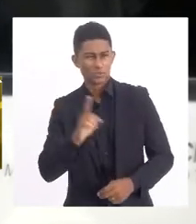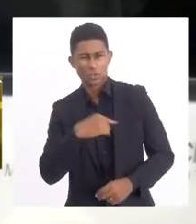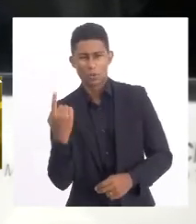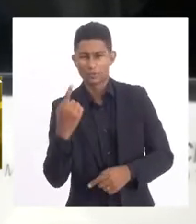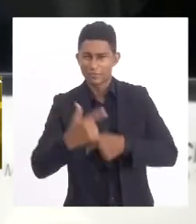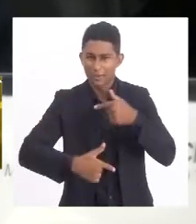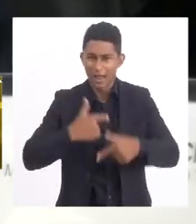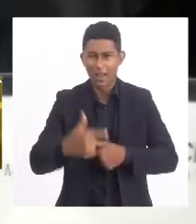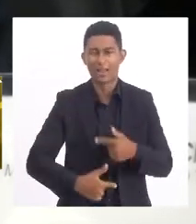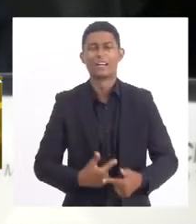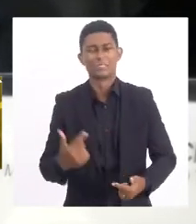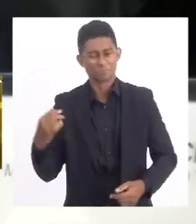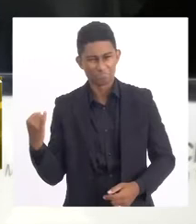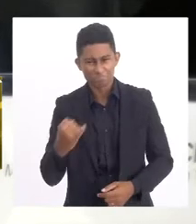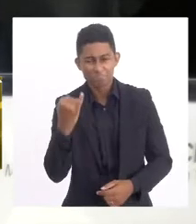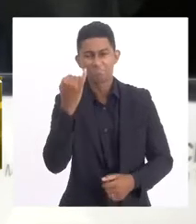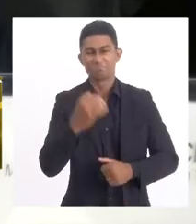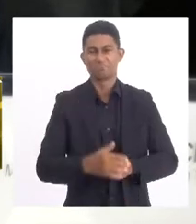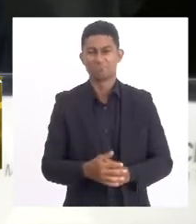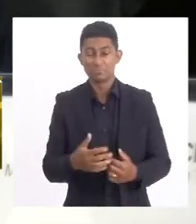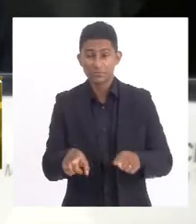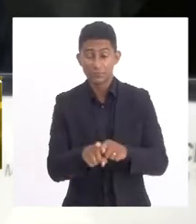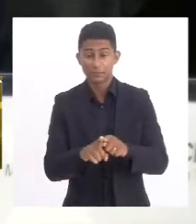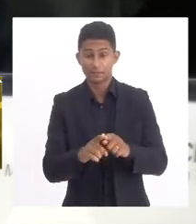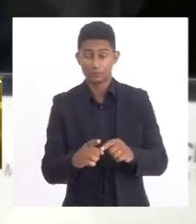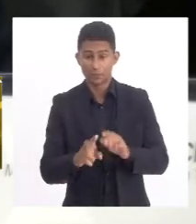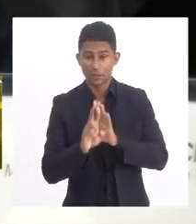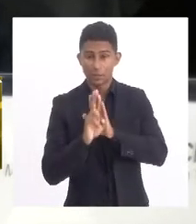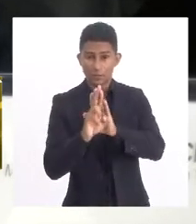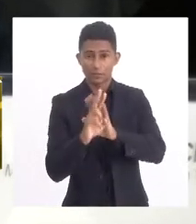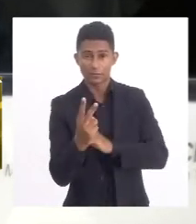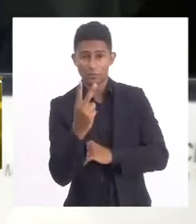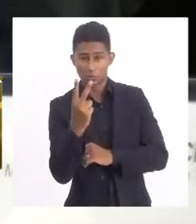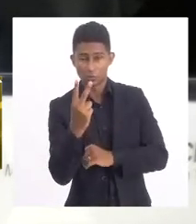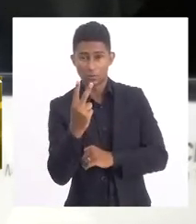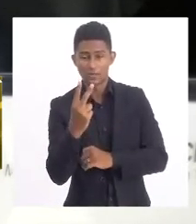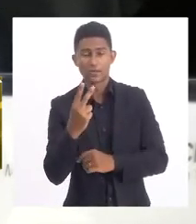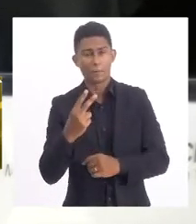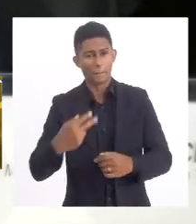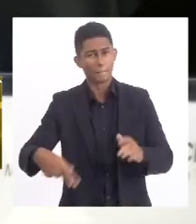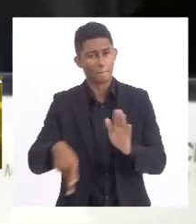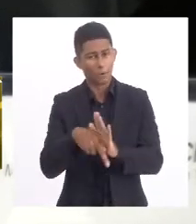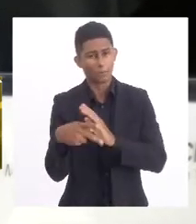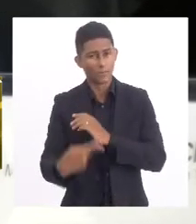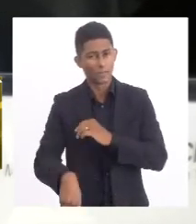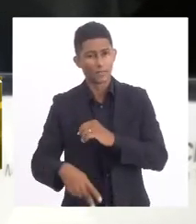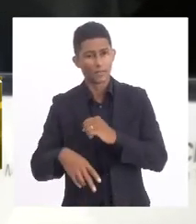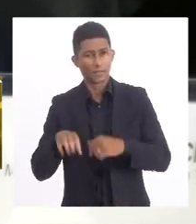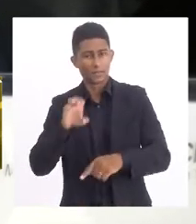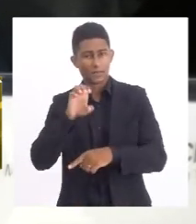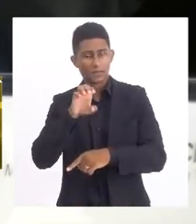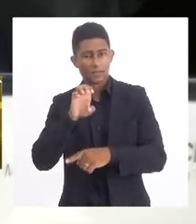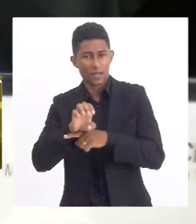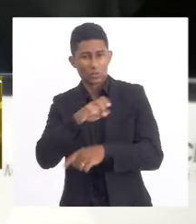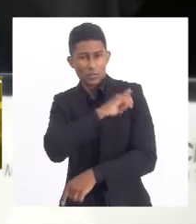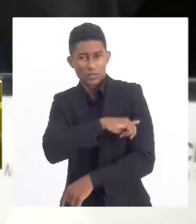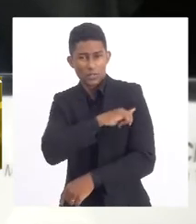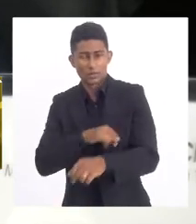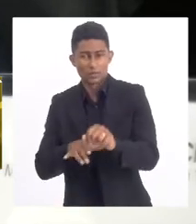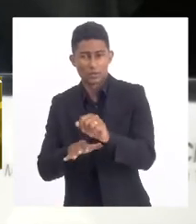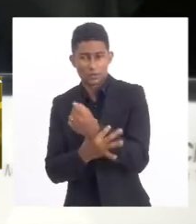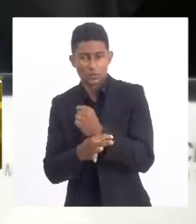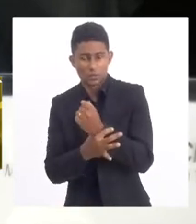sal daqui também os dois representantes da força de segurança do Estado Dra Patrícia alemany da